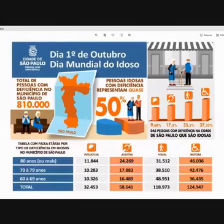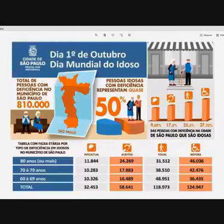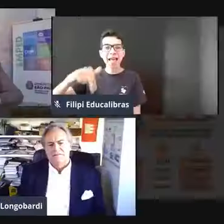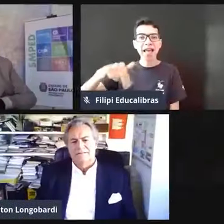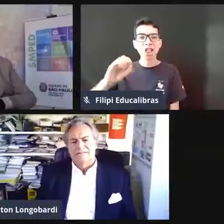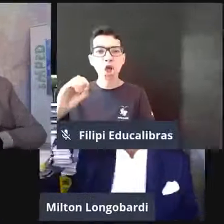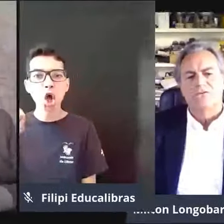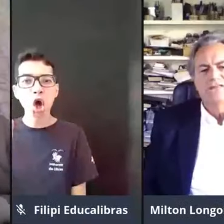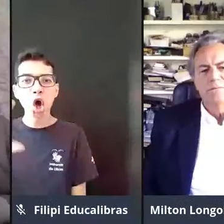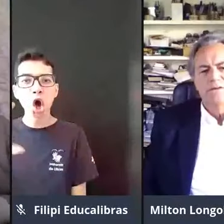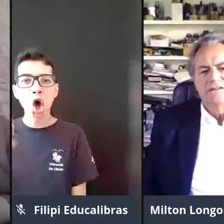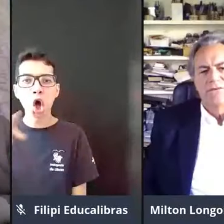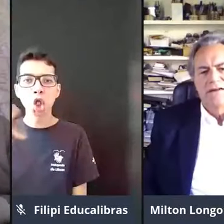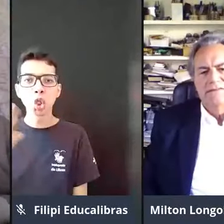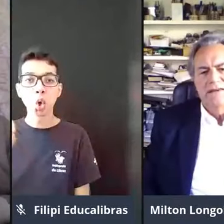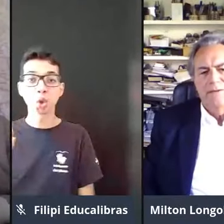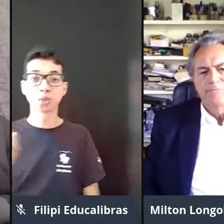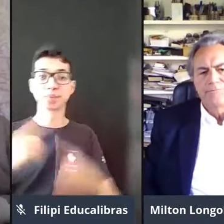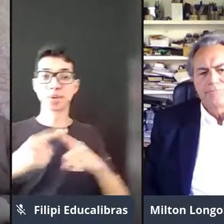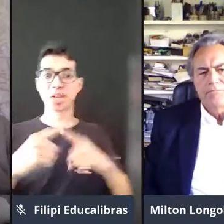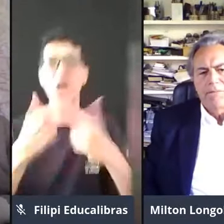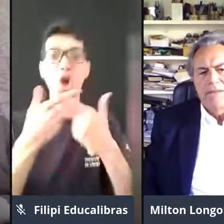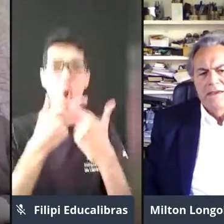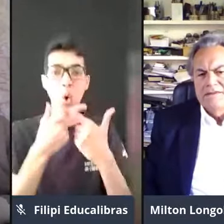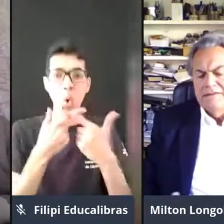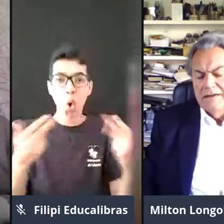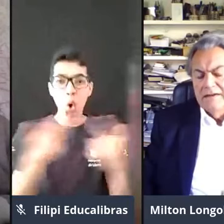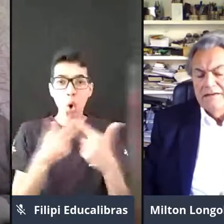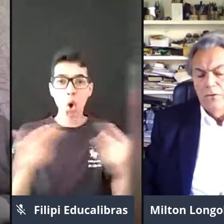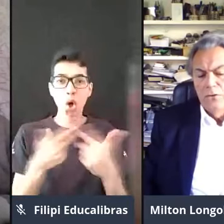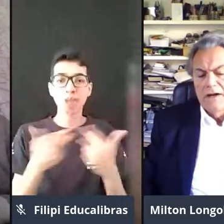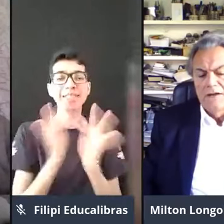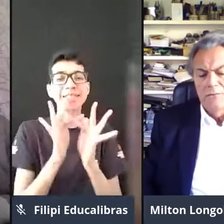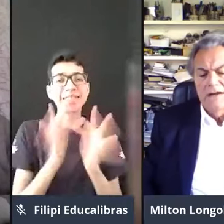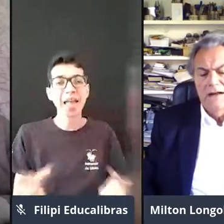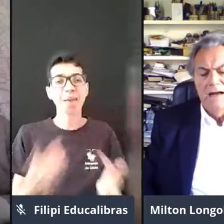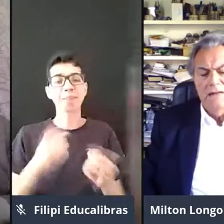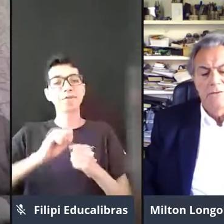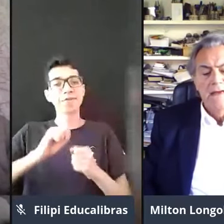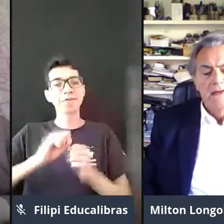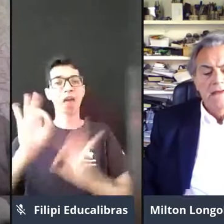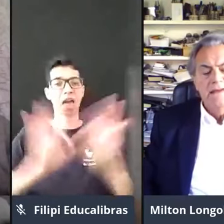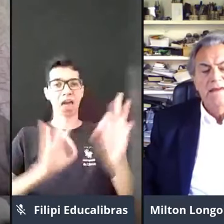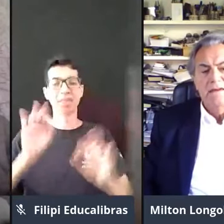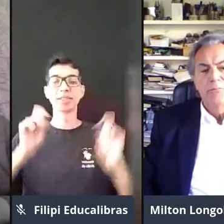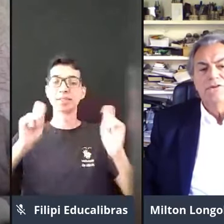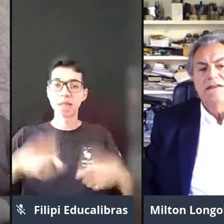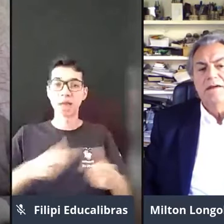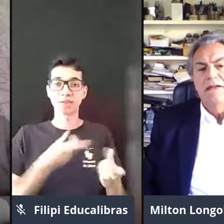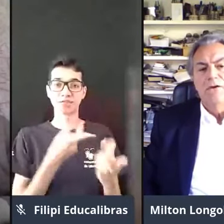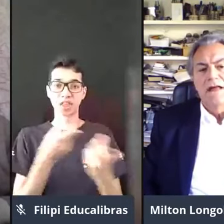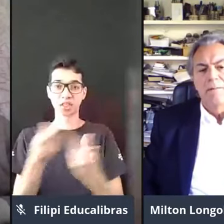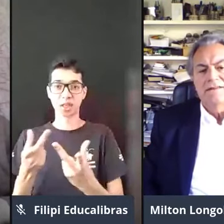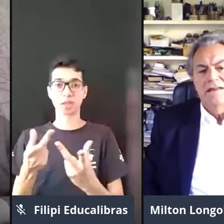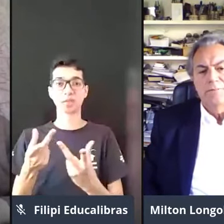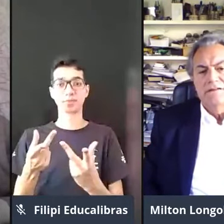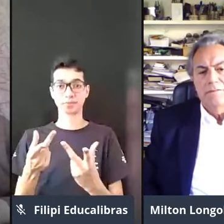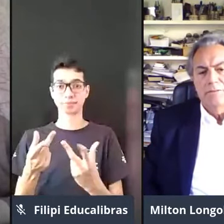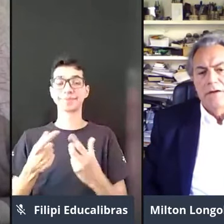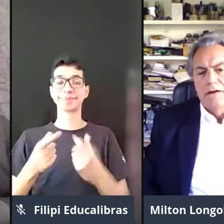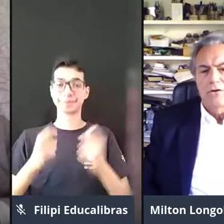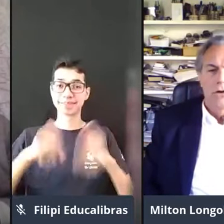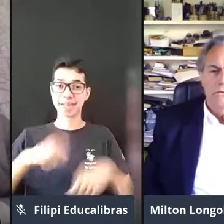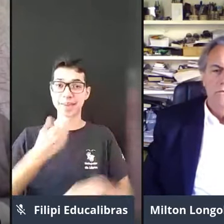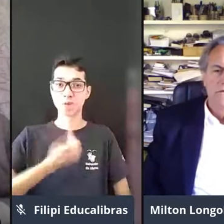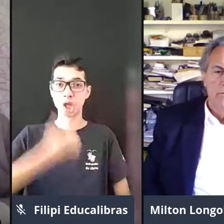são coisas tão simples de fazer e de colocar no mercado que poderia melhorar bastante. Por